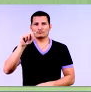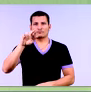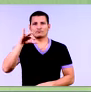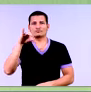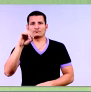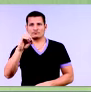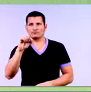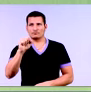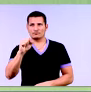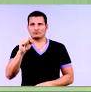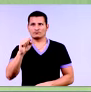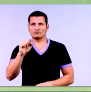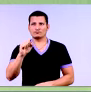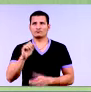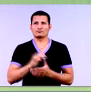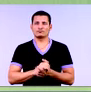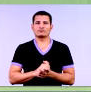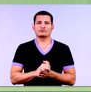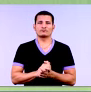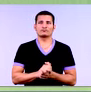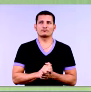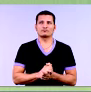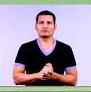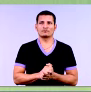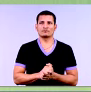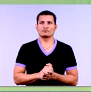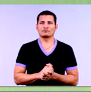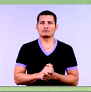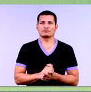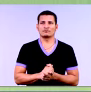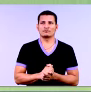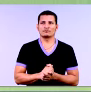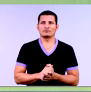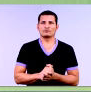a primária diferença que nós conversamos sobre o tipo.